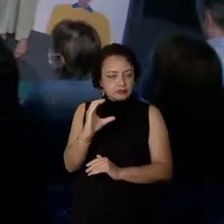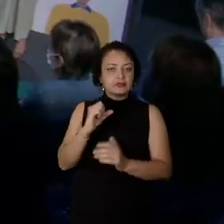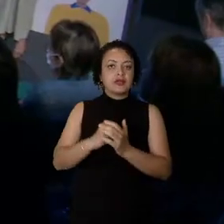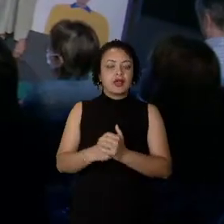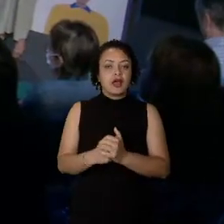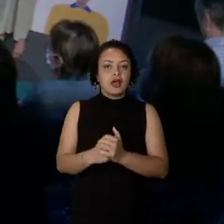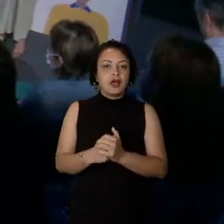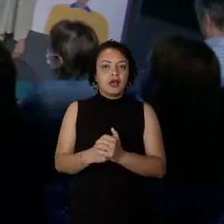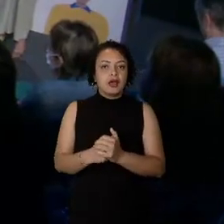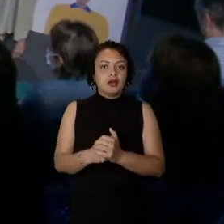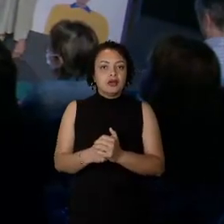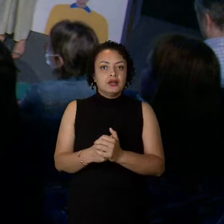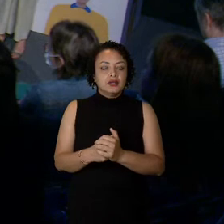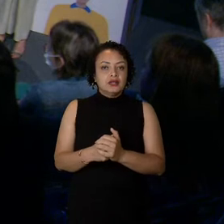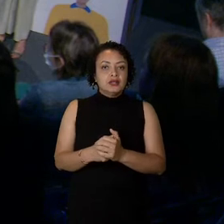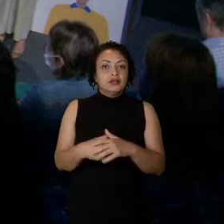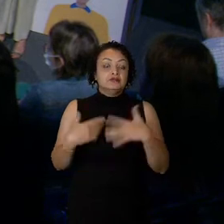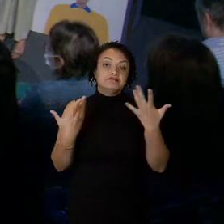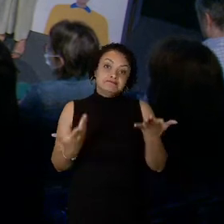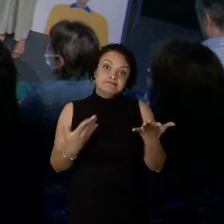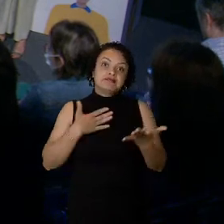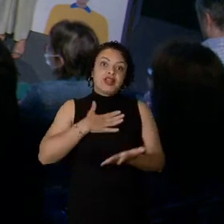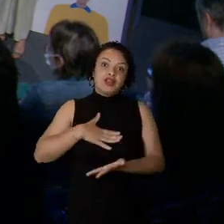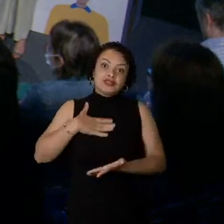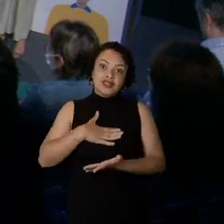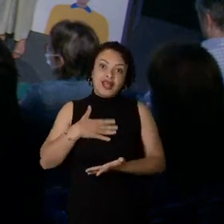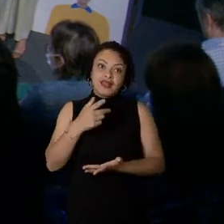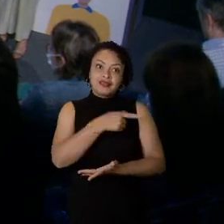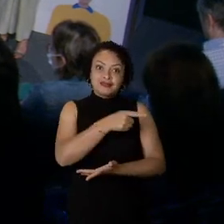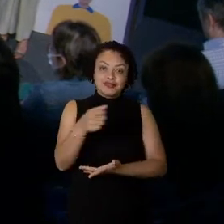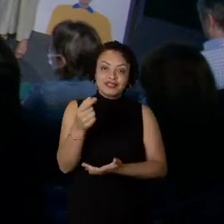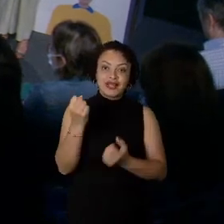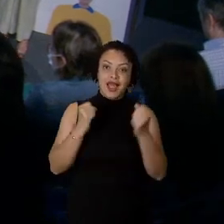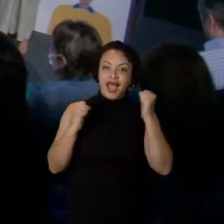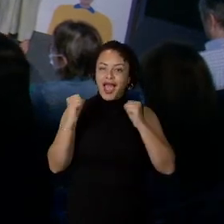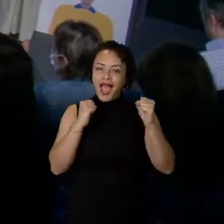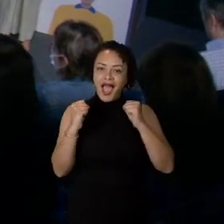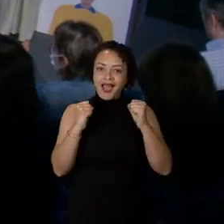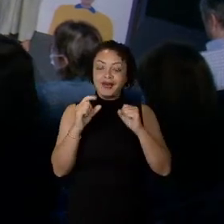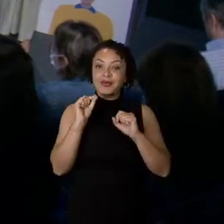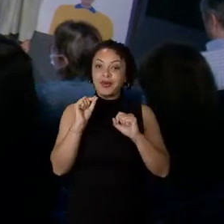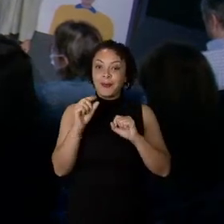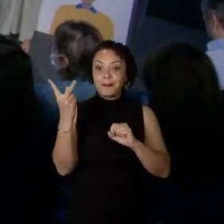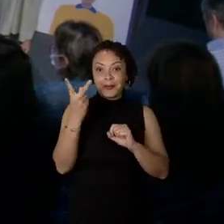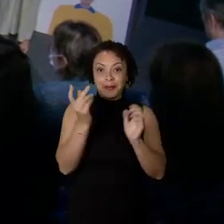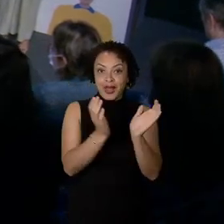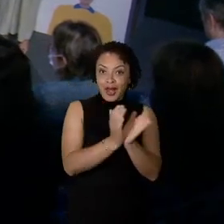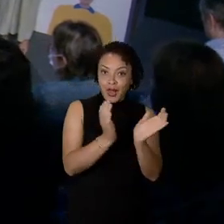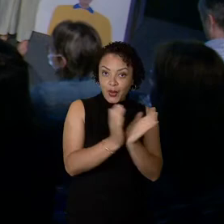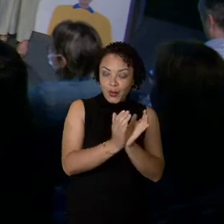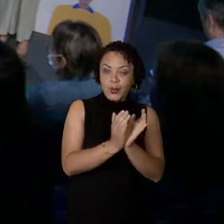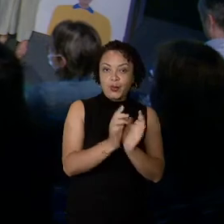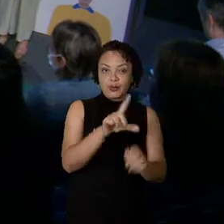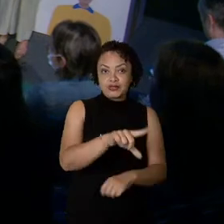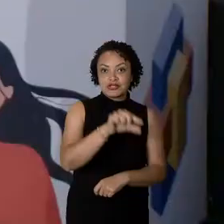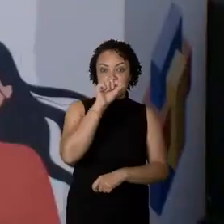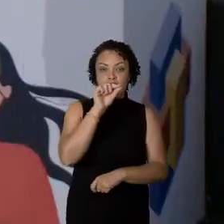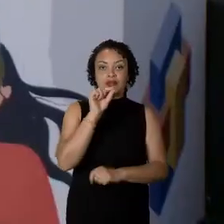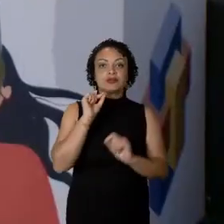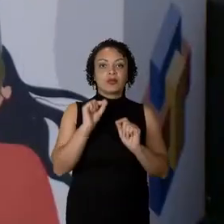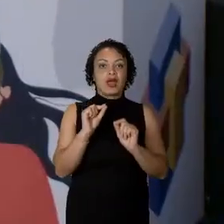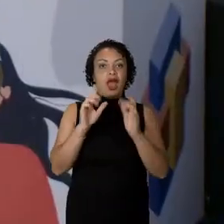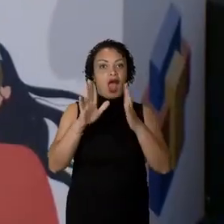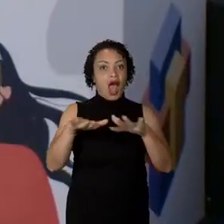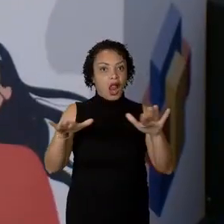E eu gostaria de agitar o palco com vocês, com a primeira equipe premiada pelo voto popular, os alunos